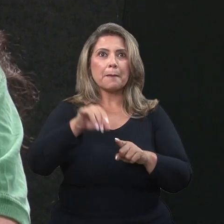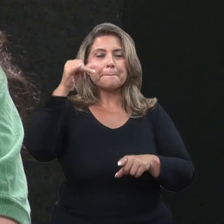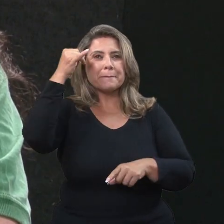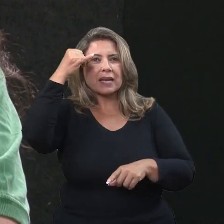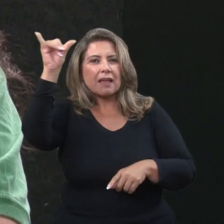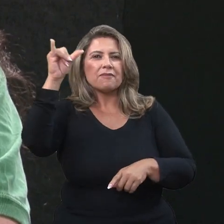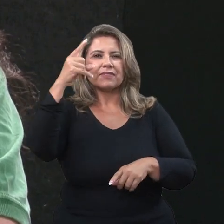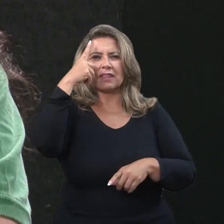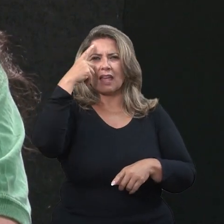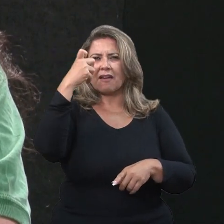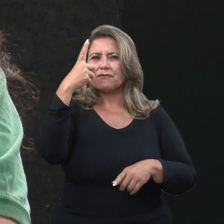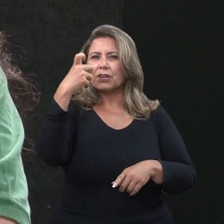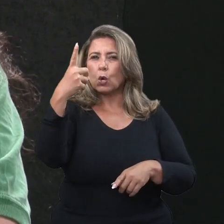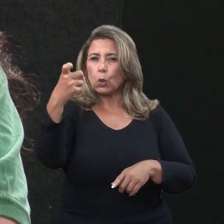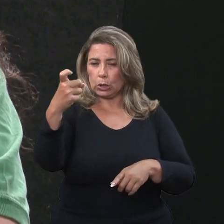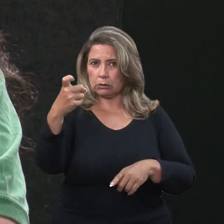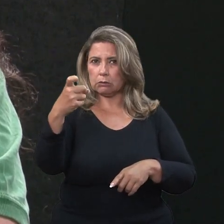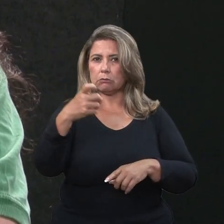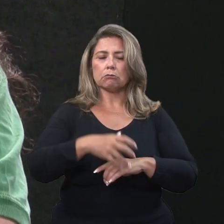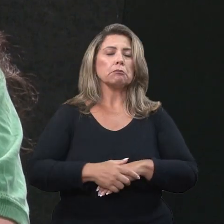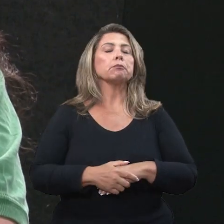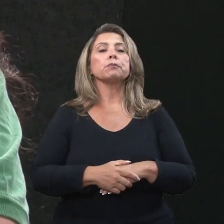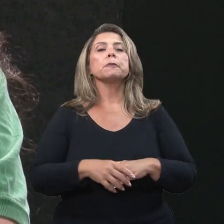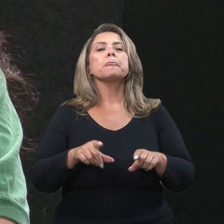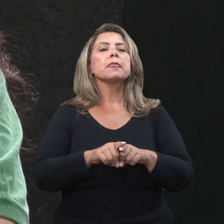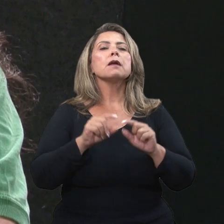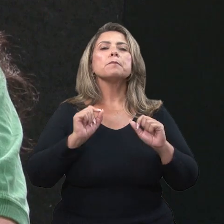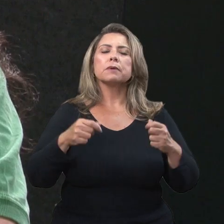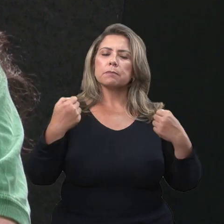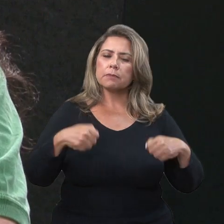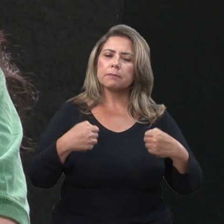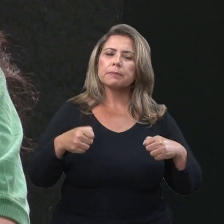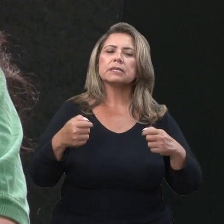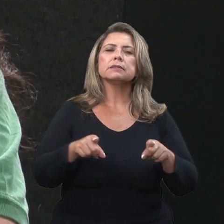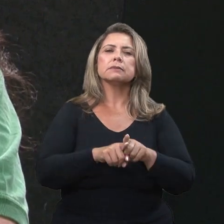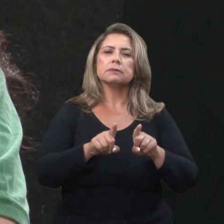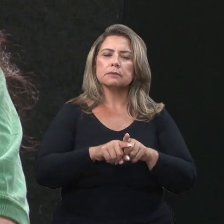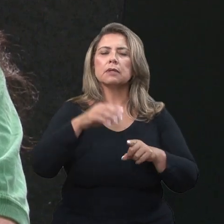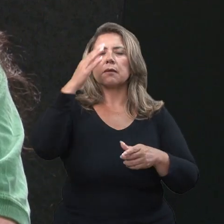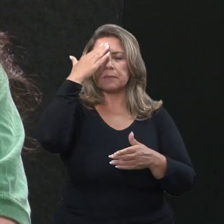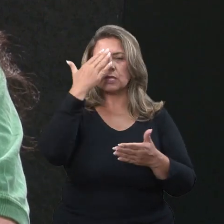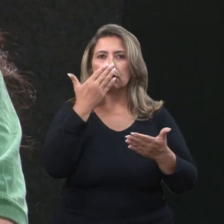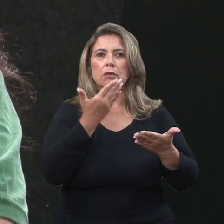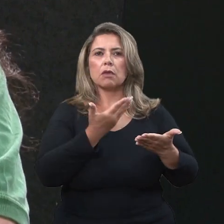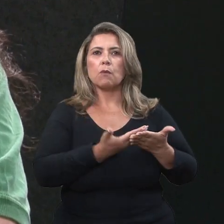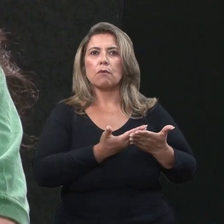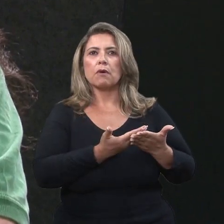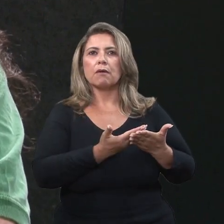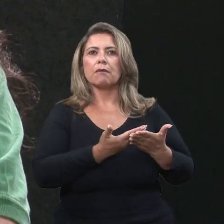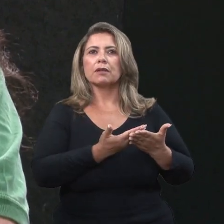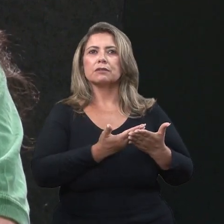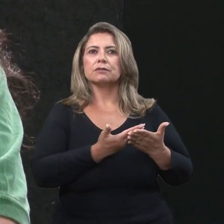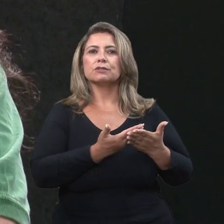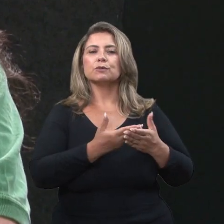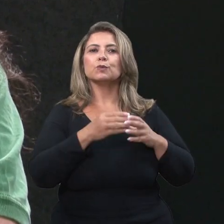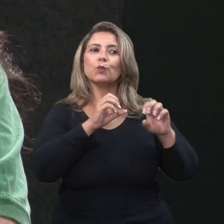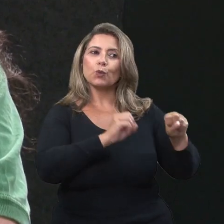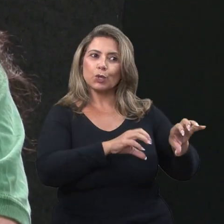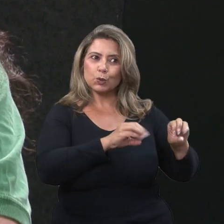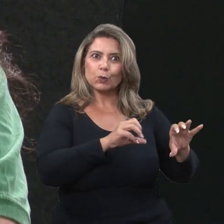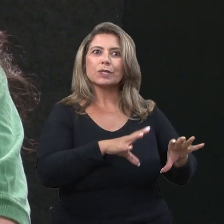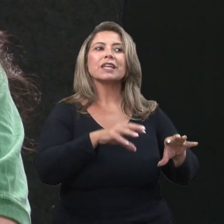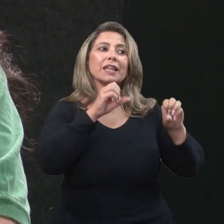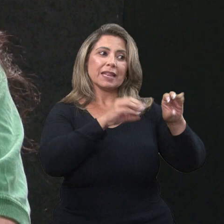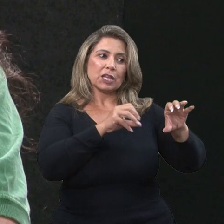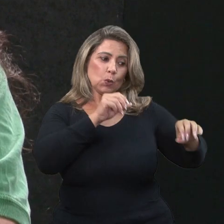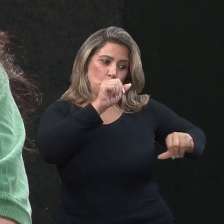violência contra a mulher e trazer essas discussões, né, porque a gente acredita na educação, a educação transforma as condutas, né?